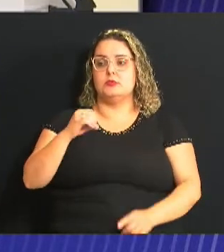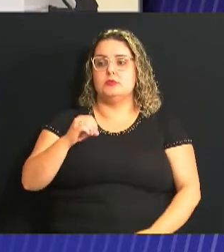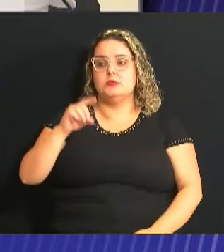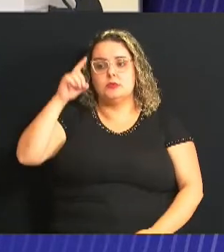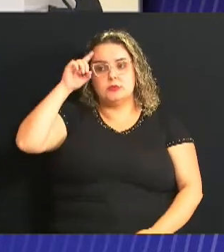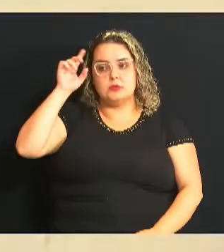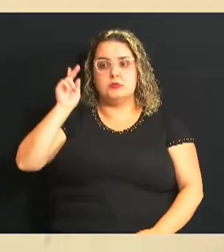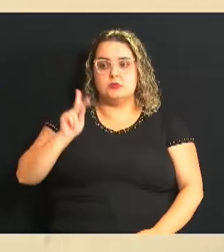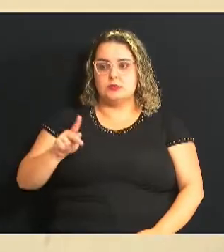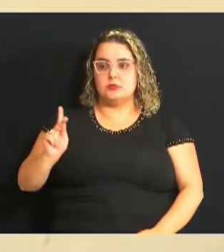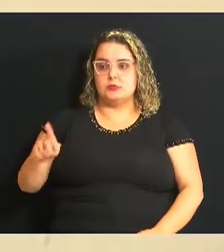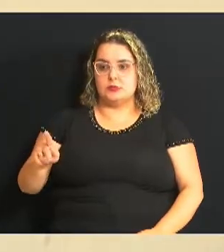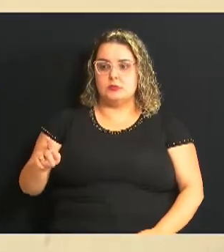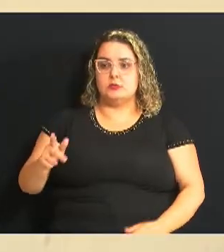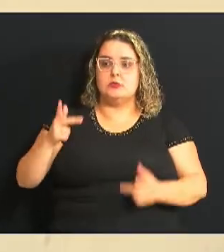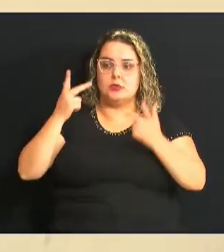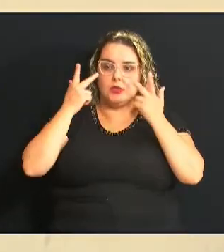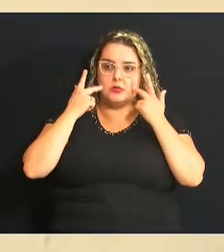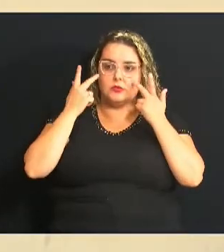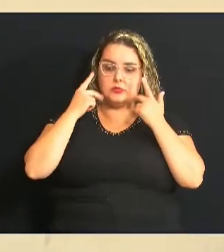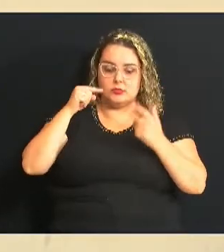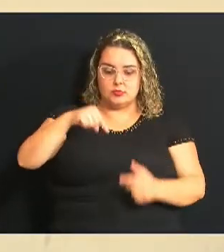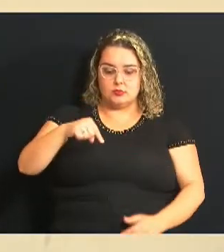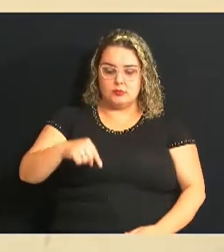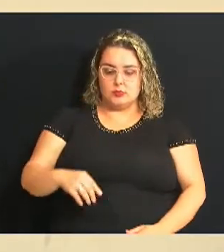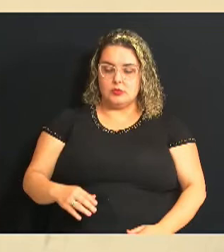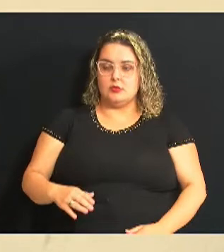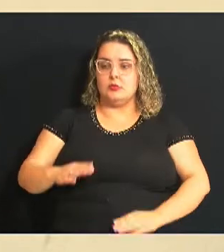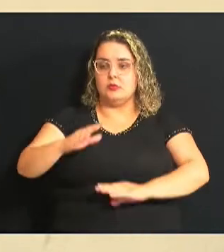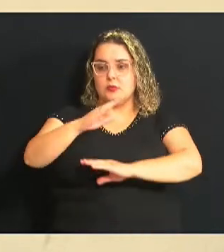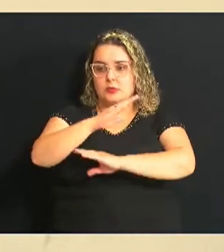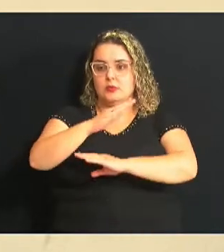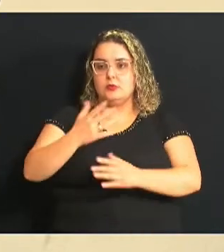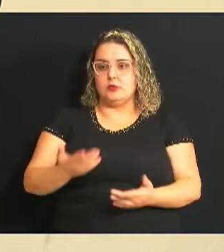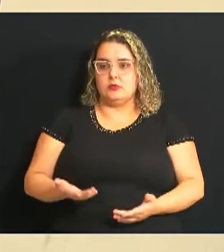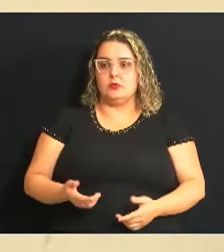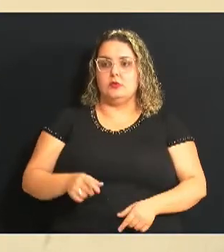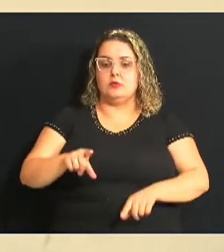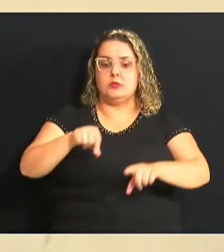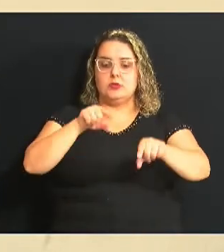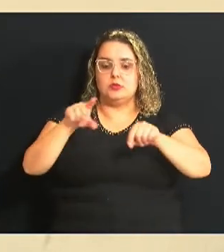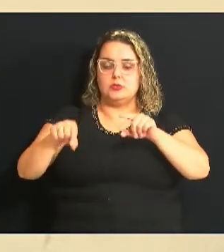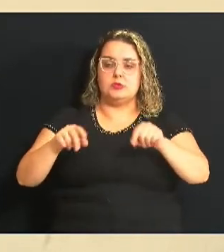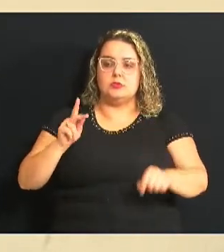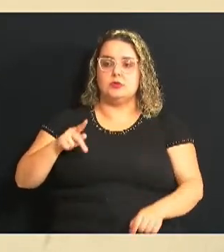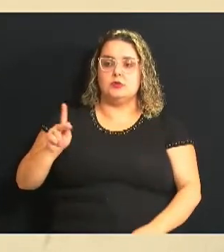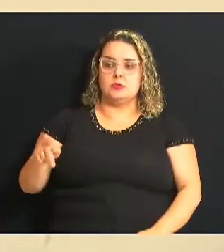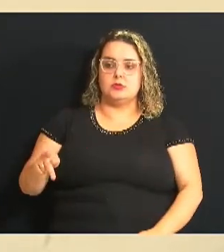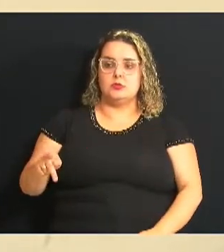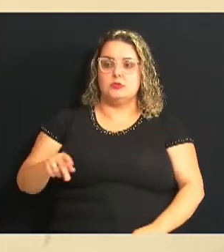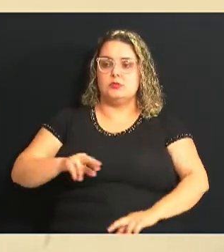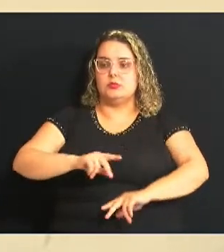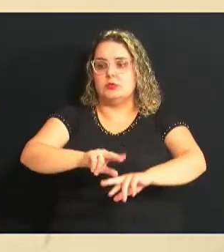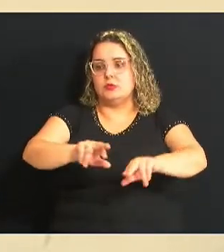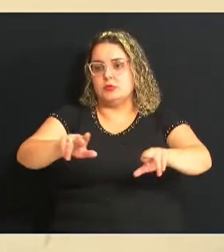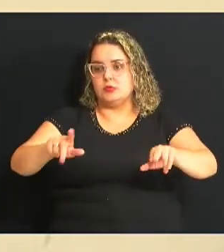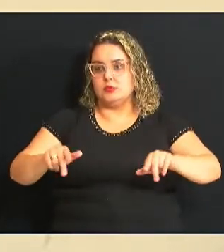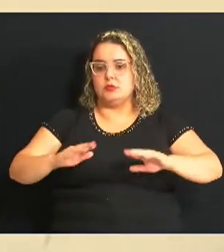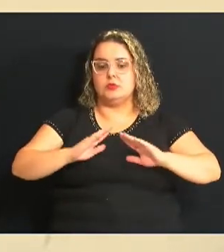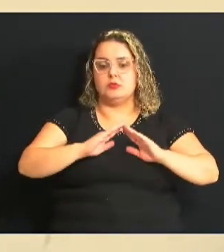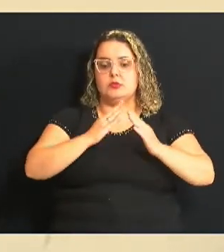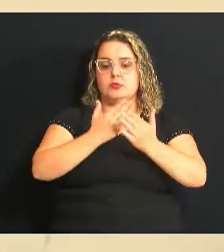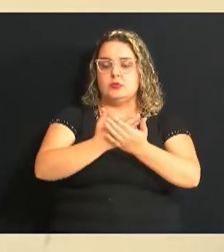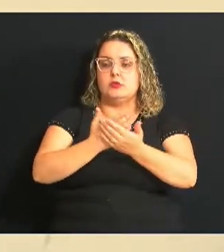professores. É normal essa casa pensar os professores das mais diferentes